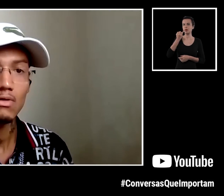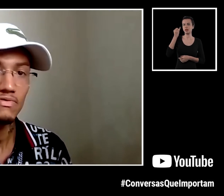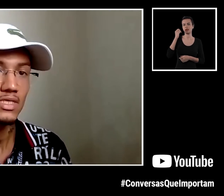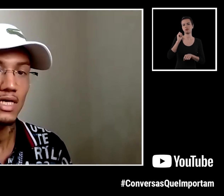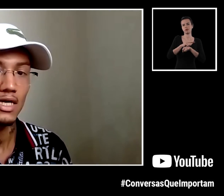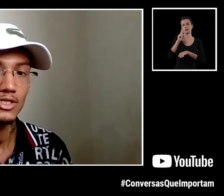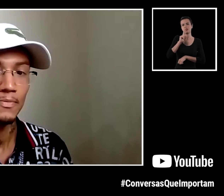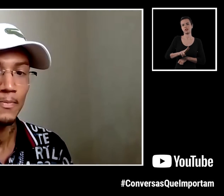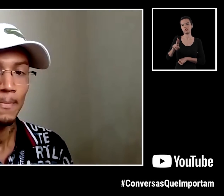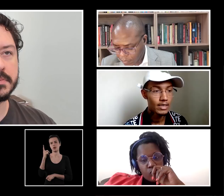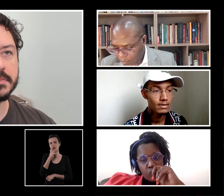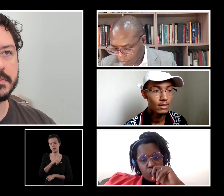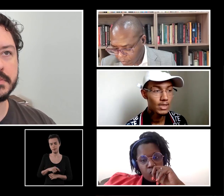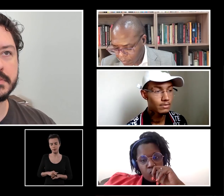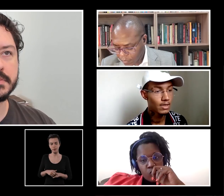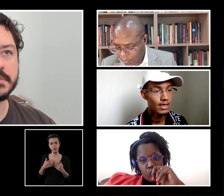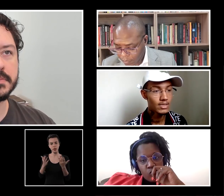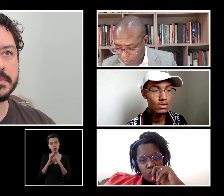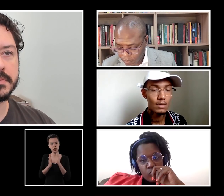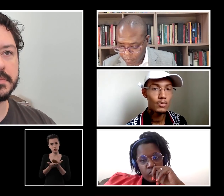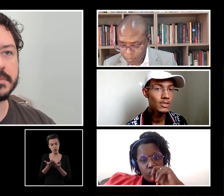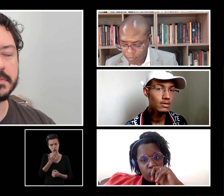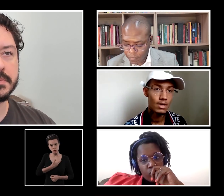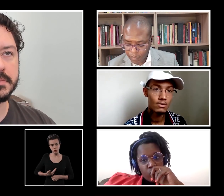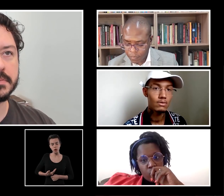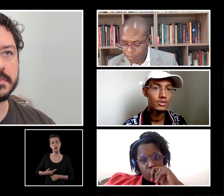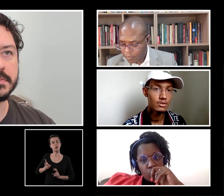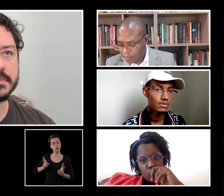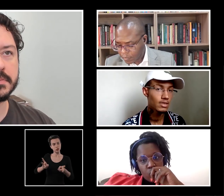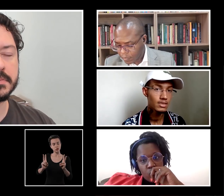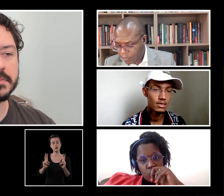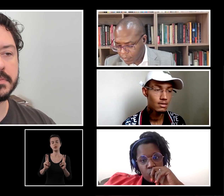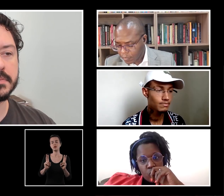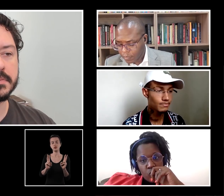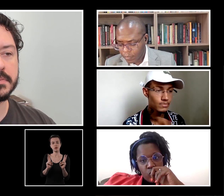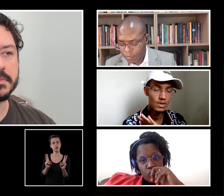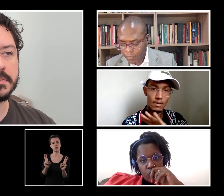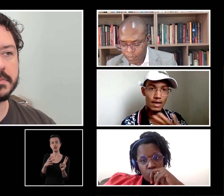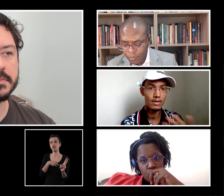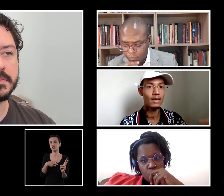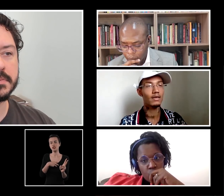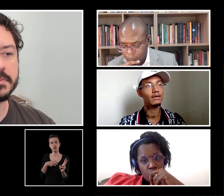entrar na universidade. Então, mano, a escola pública estadual continua nessa,